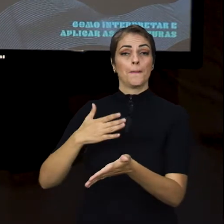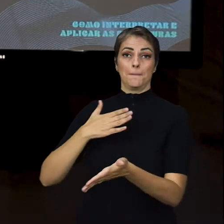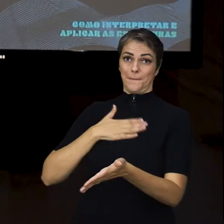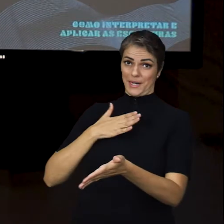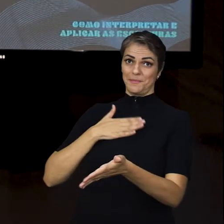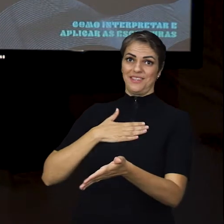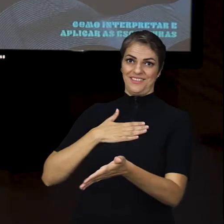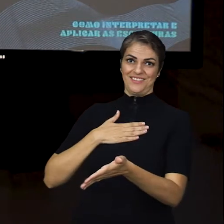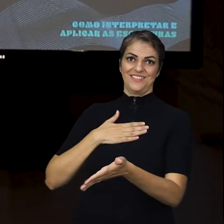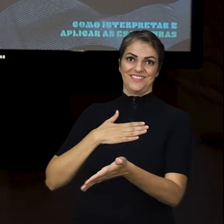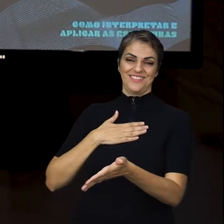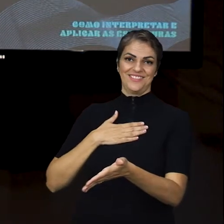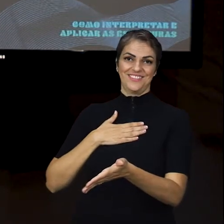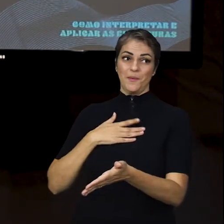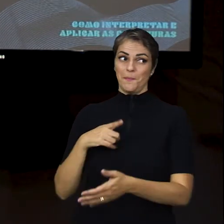foi